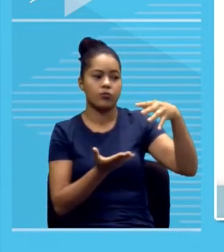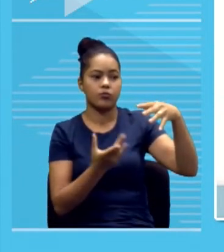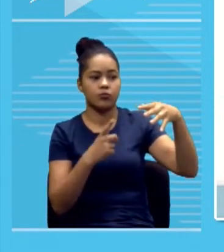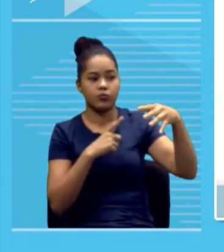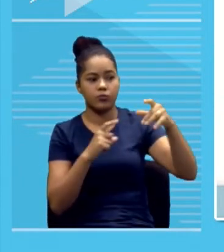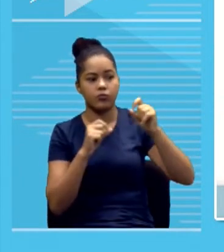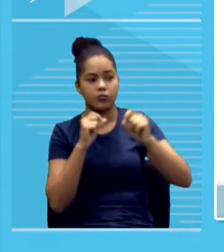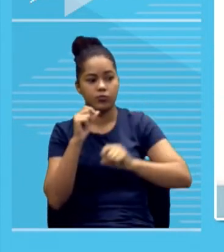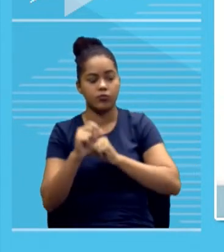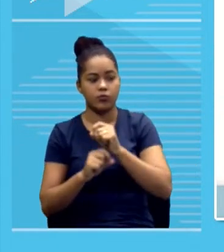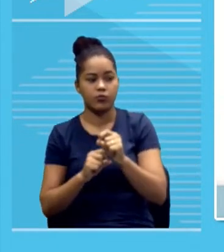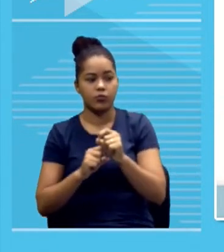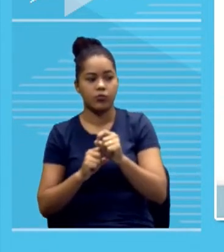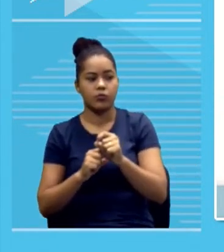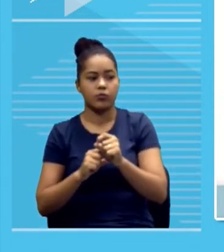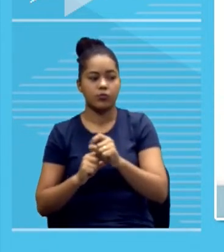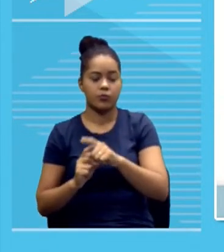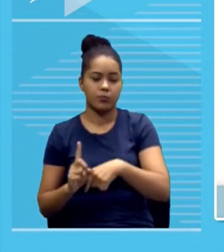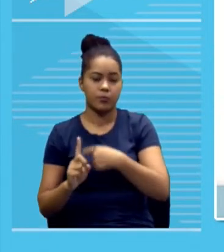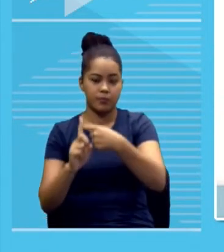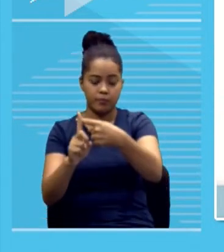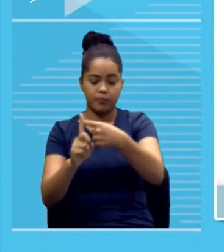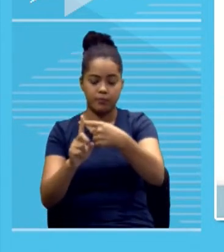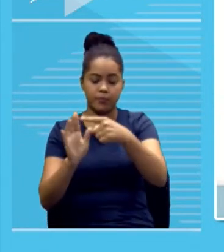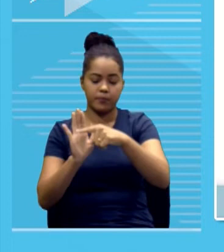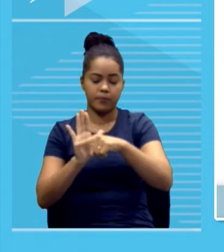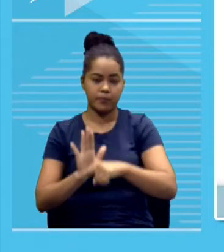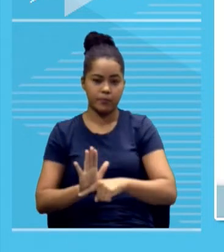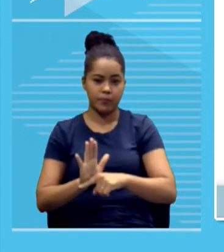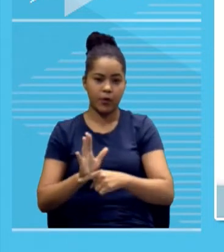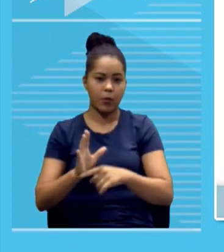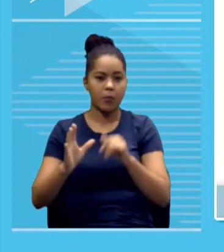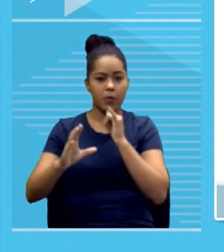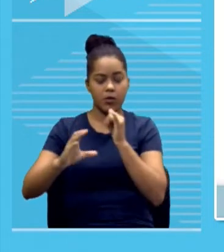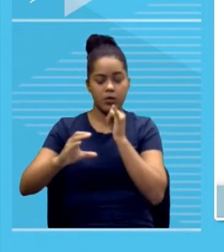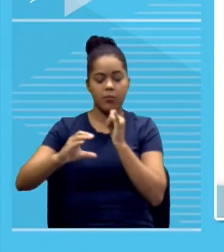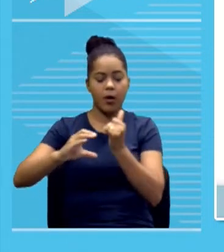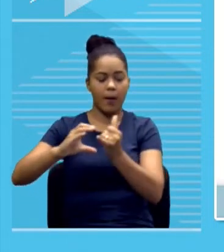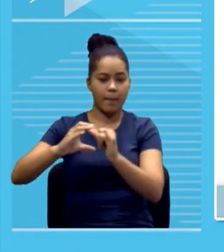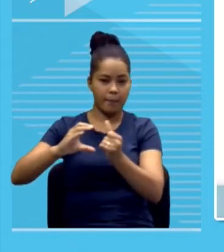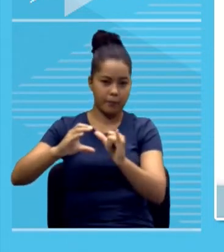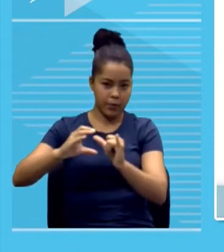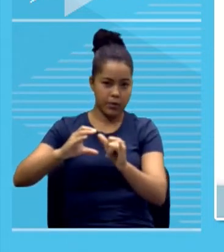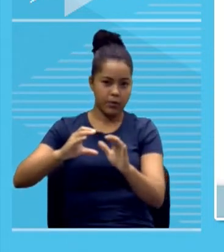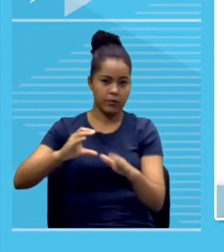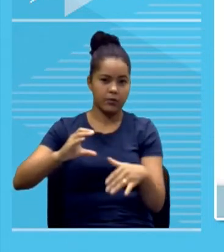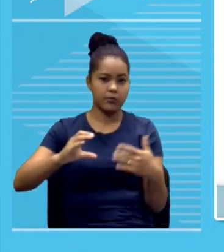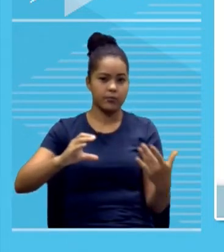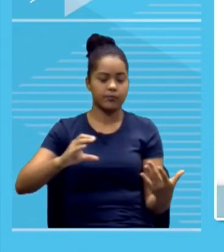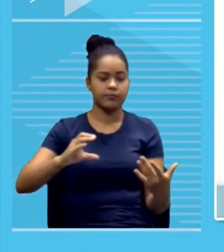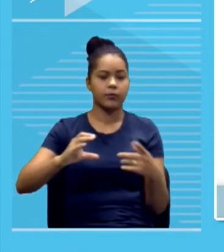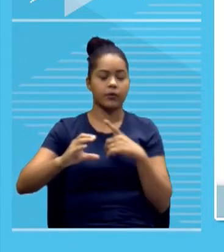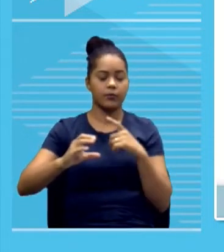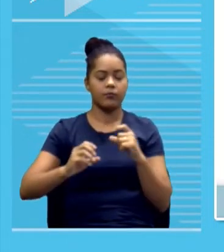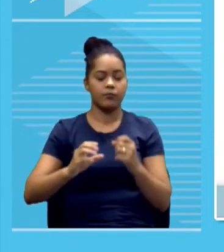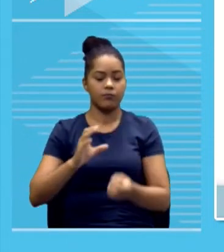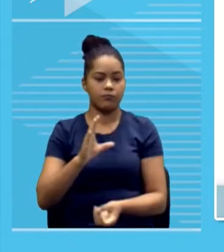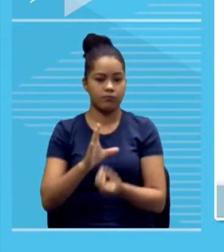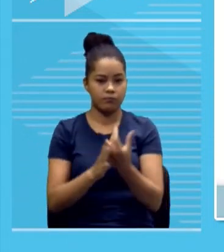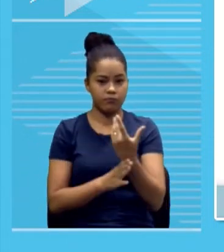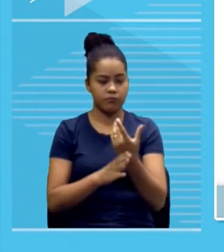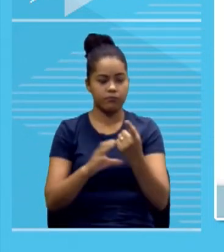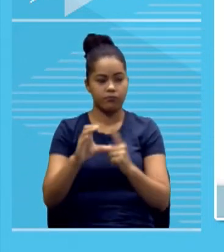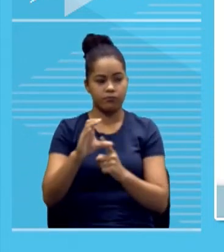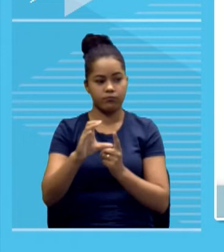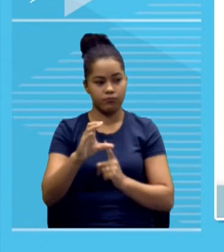DDP. Por isso que a pilha tem um polo positivo e um polo negativo. Essa diferença produz uma corrente elétrica. Olha a